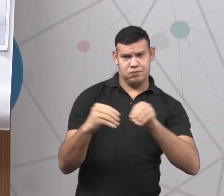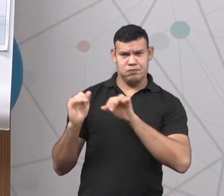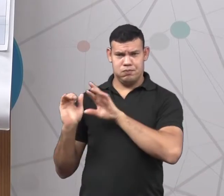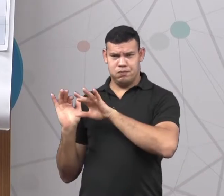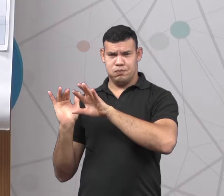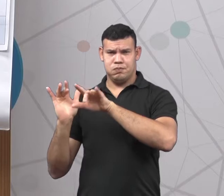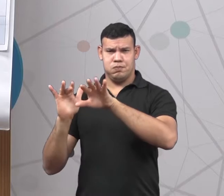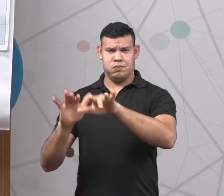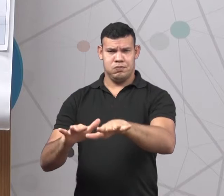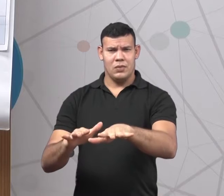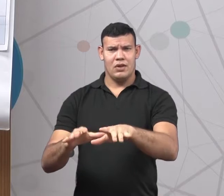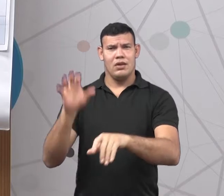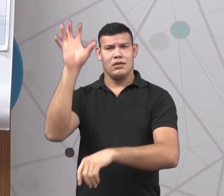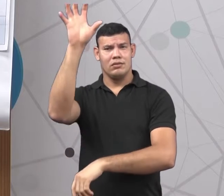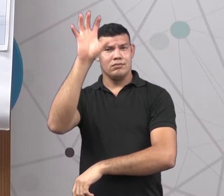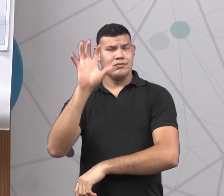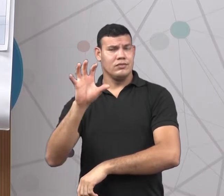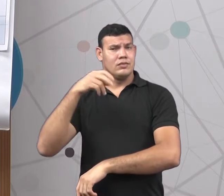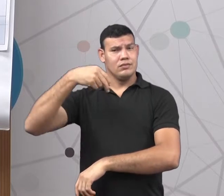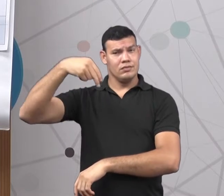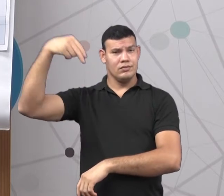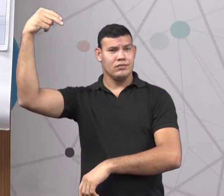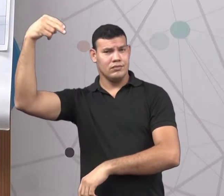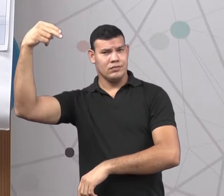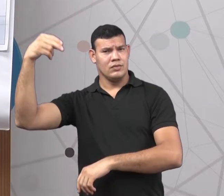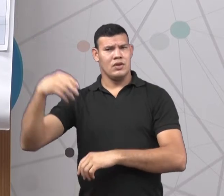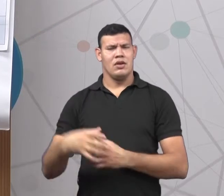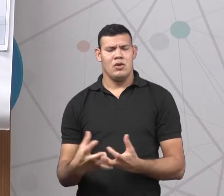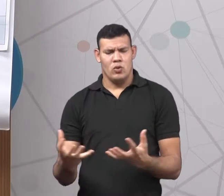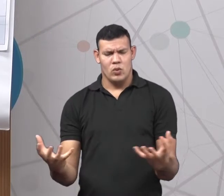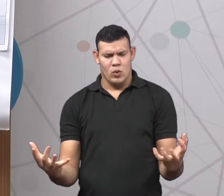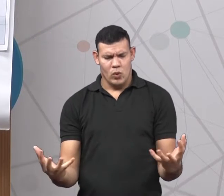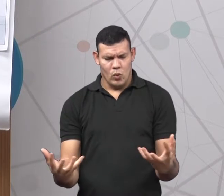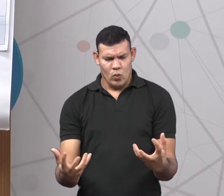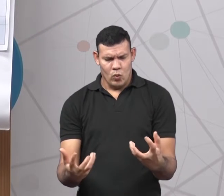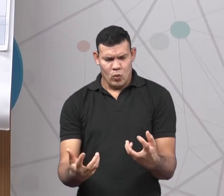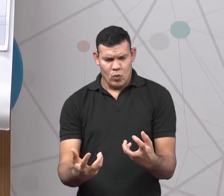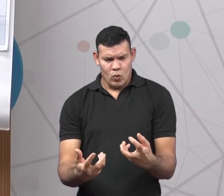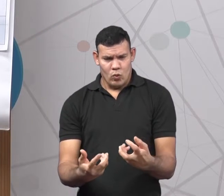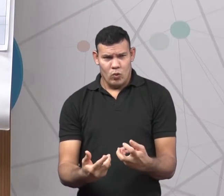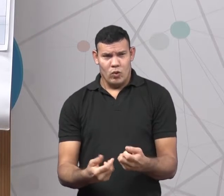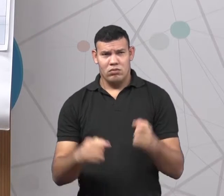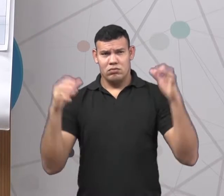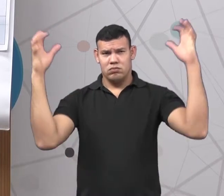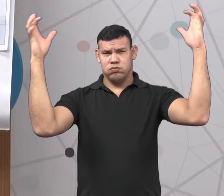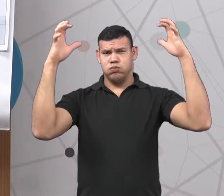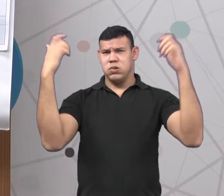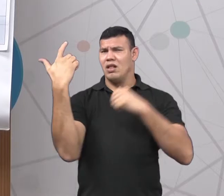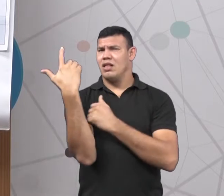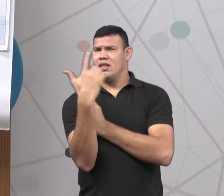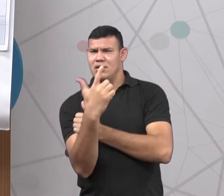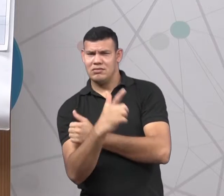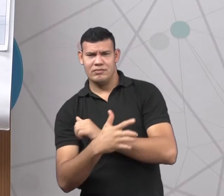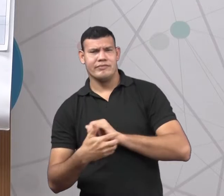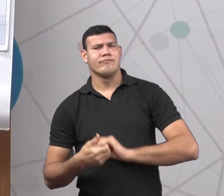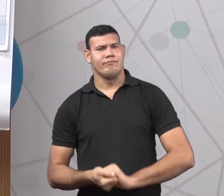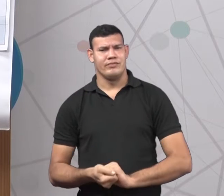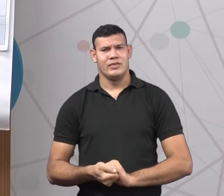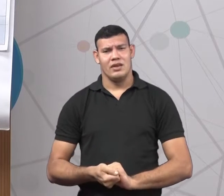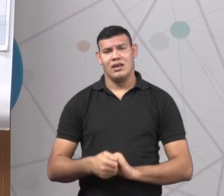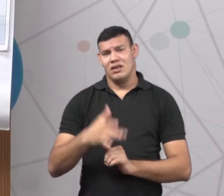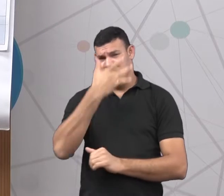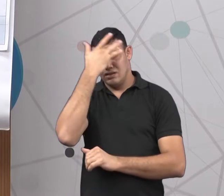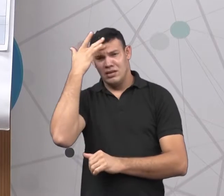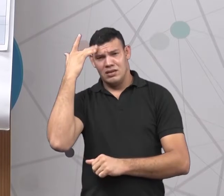migratório aconteceu na região Nordeste, onde a região que é castigada pela seca. Os